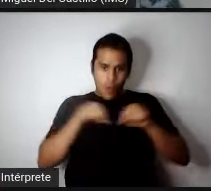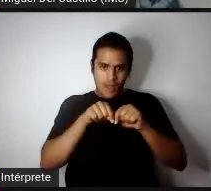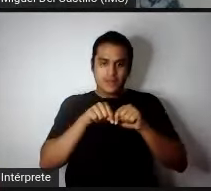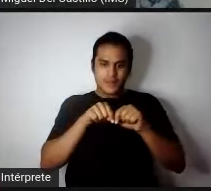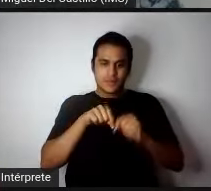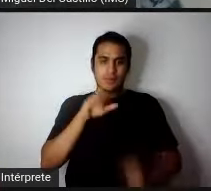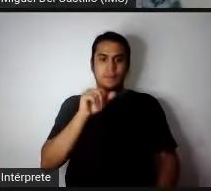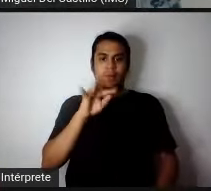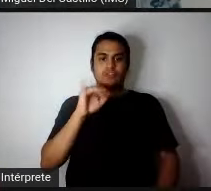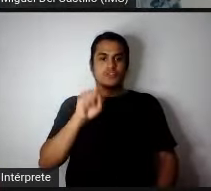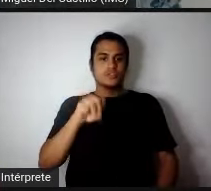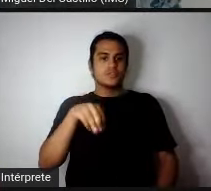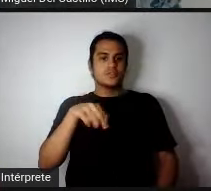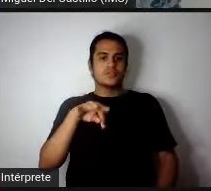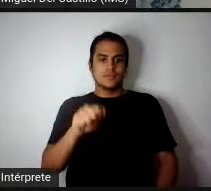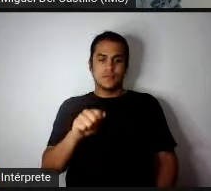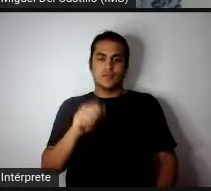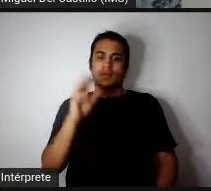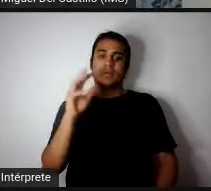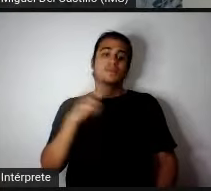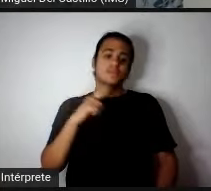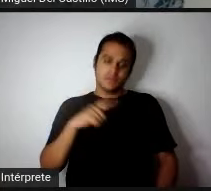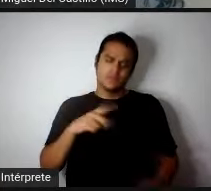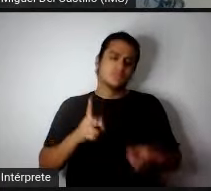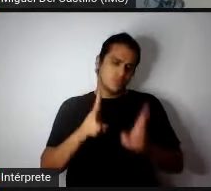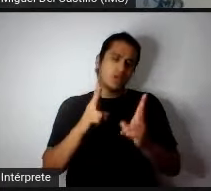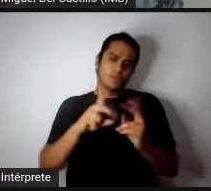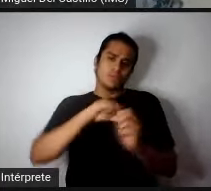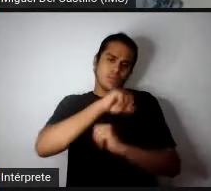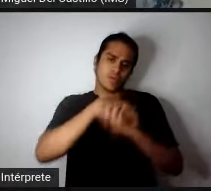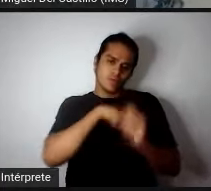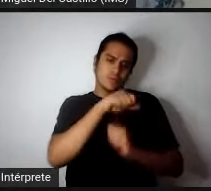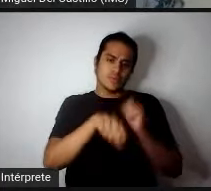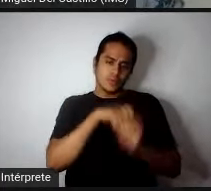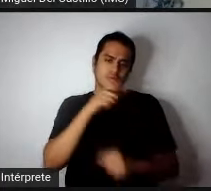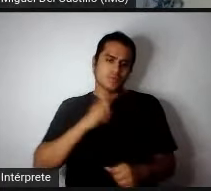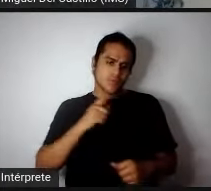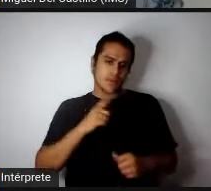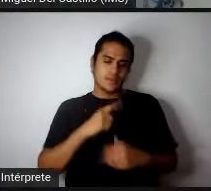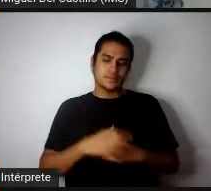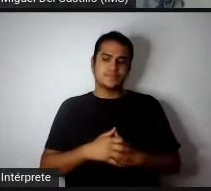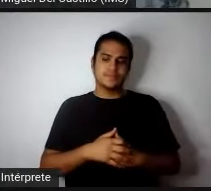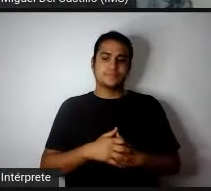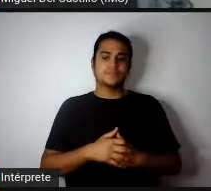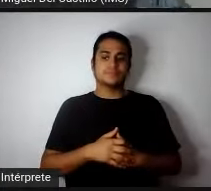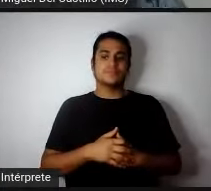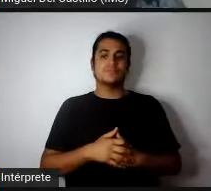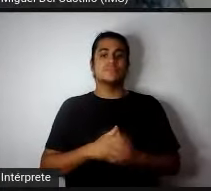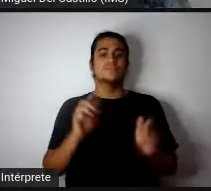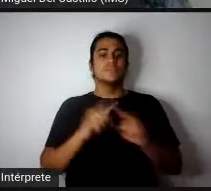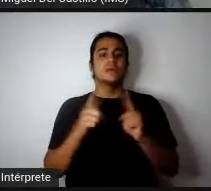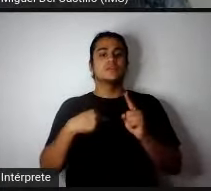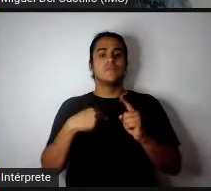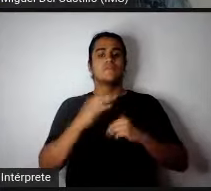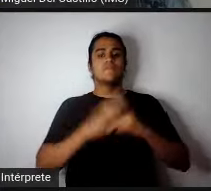leva sempre as mudanças. Mas então eu faço essas coisas. E